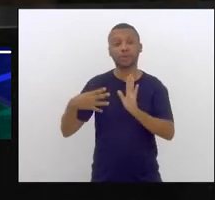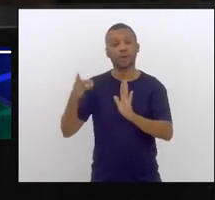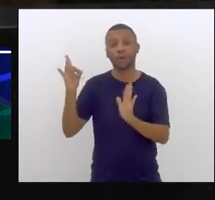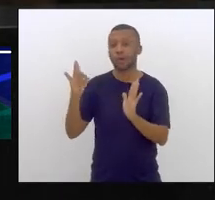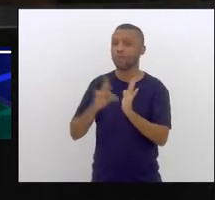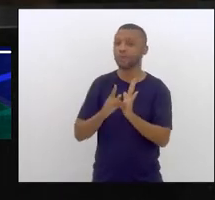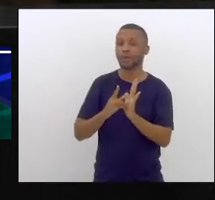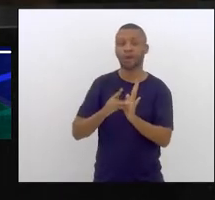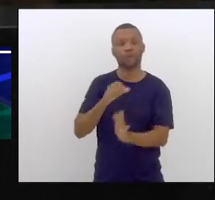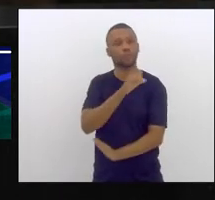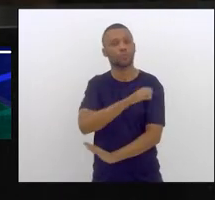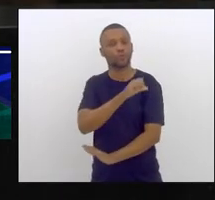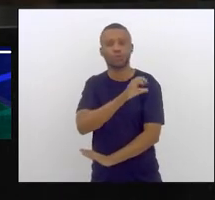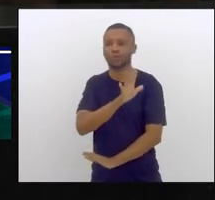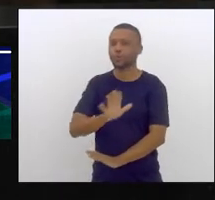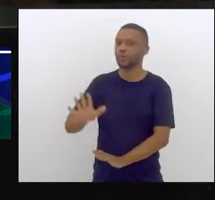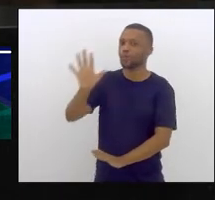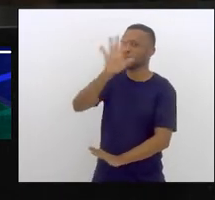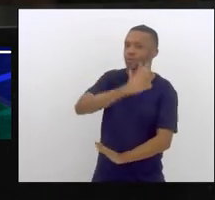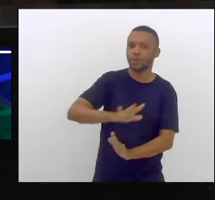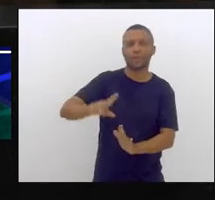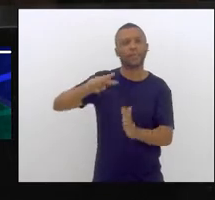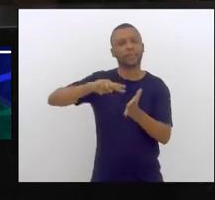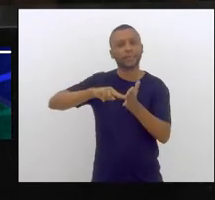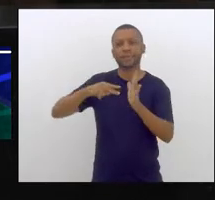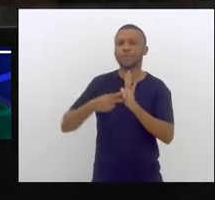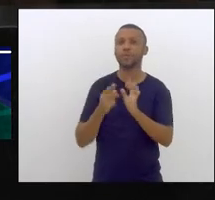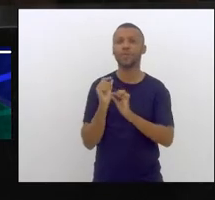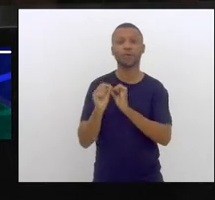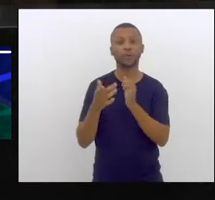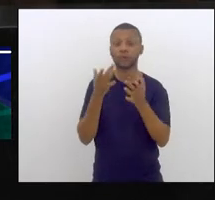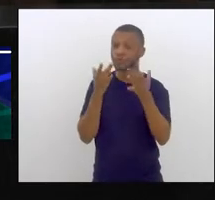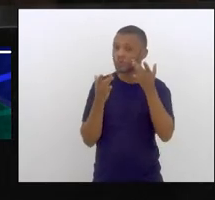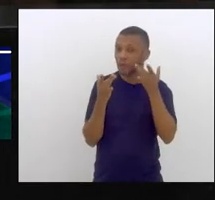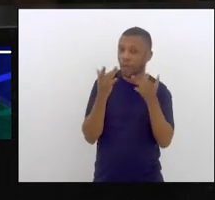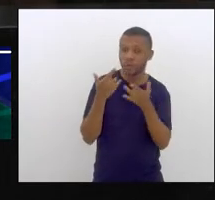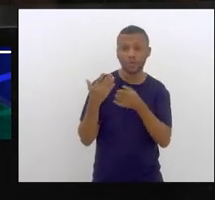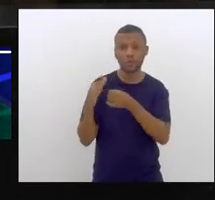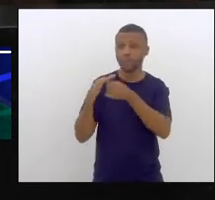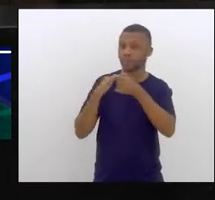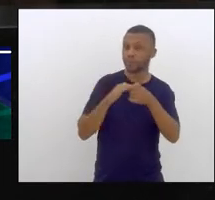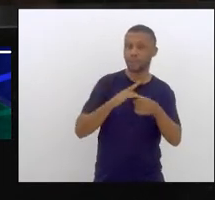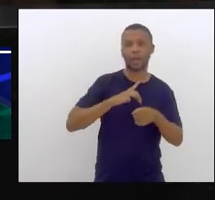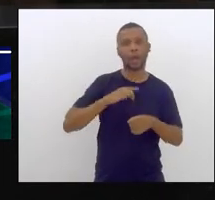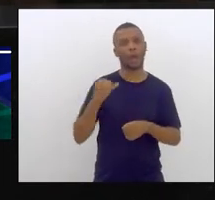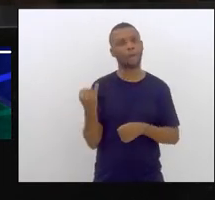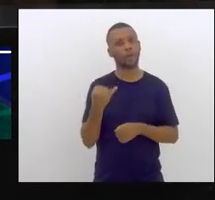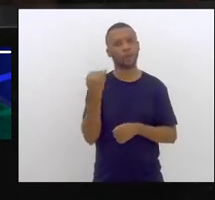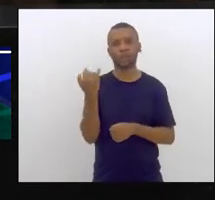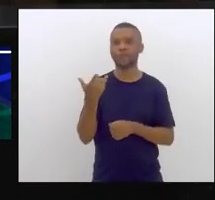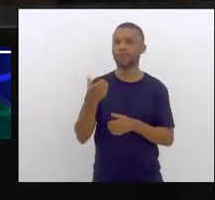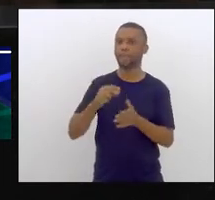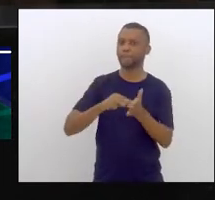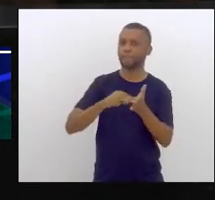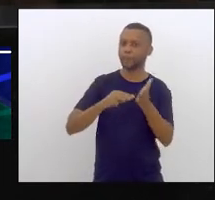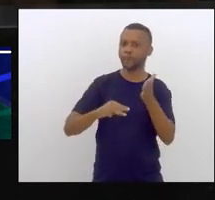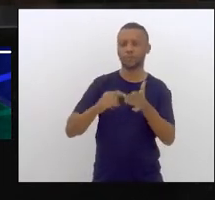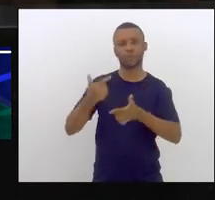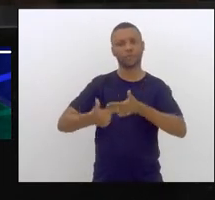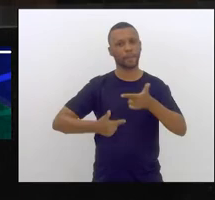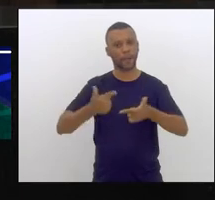de Janeiro. Isso significa que o Teatro das Oprimidas, que tem uma importante metodologia de